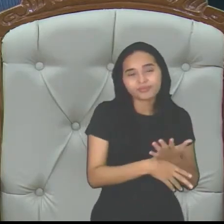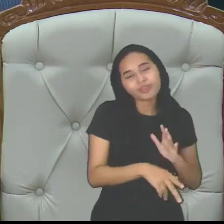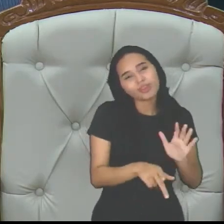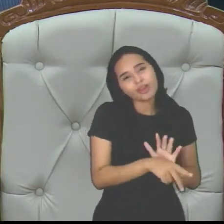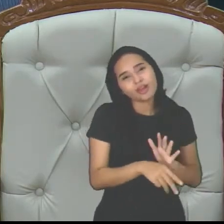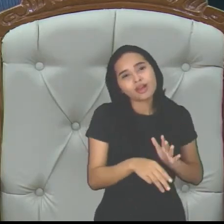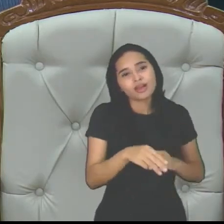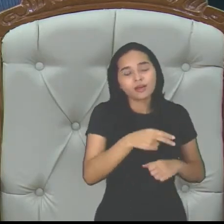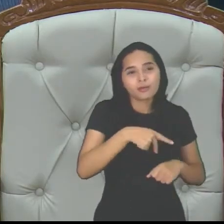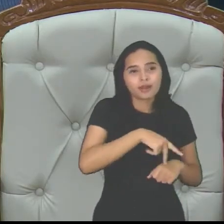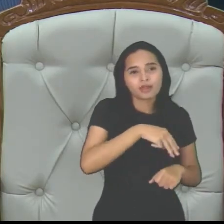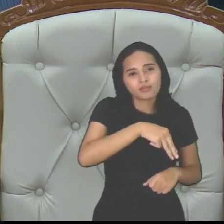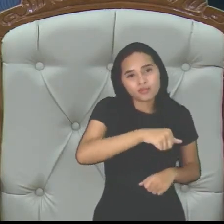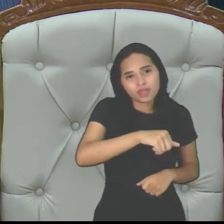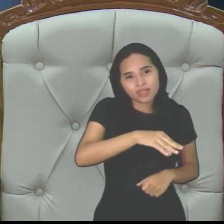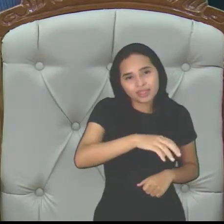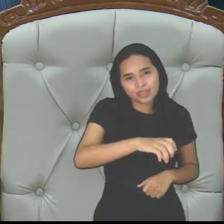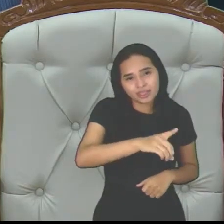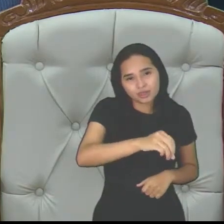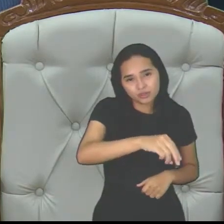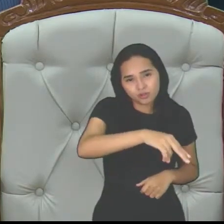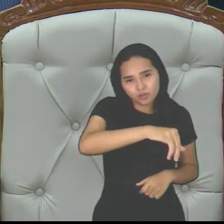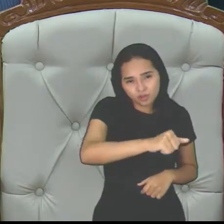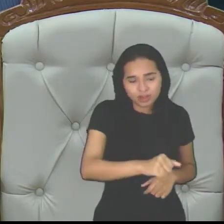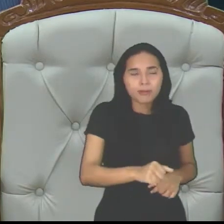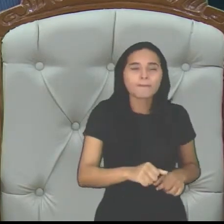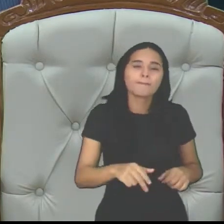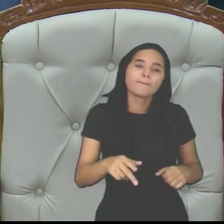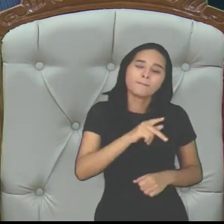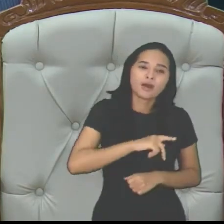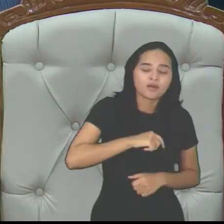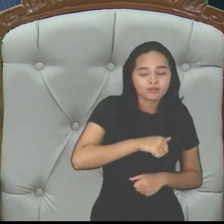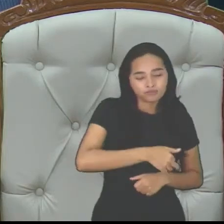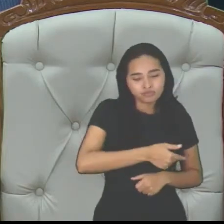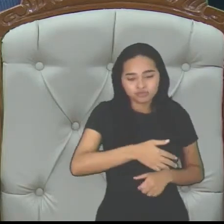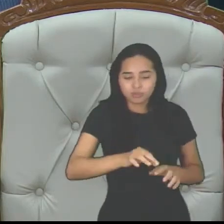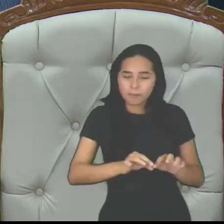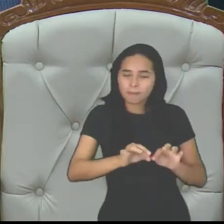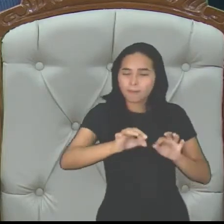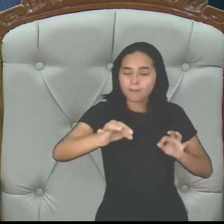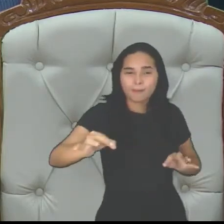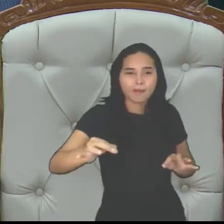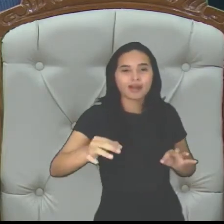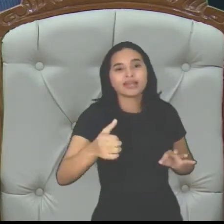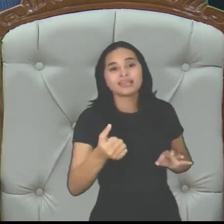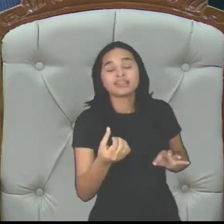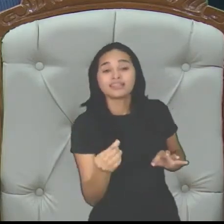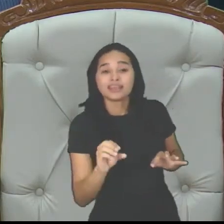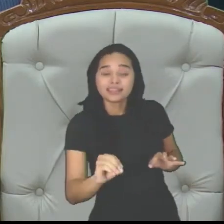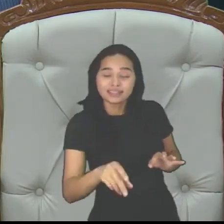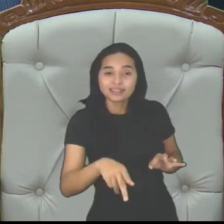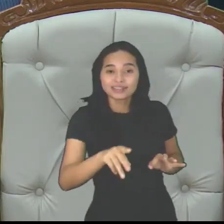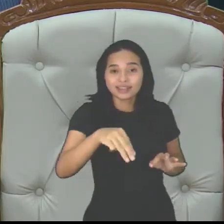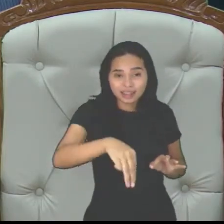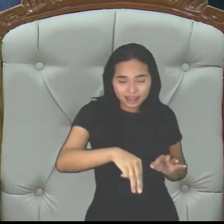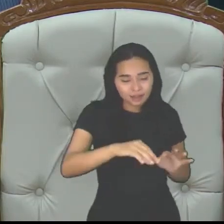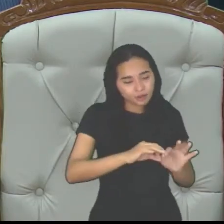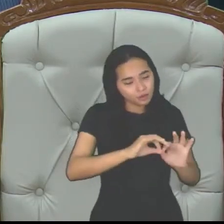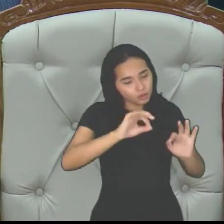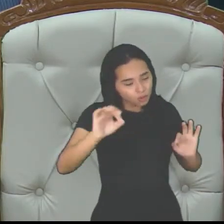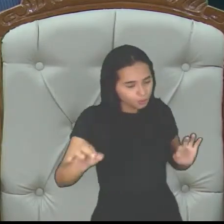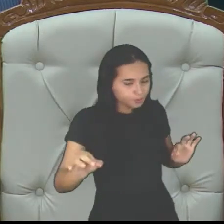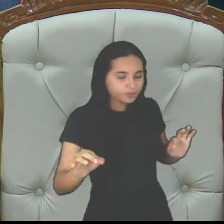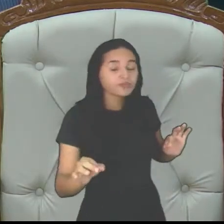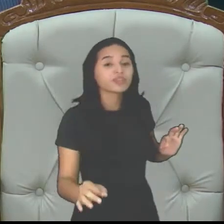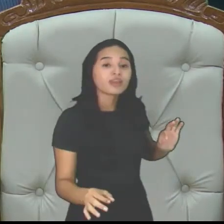Macedônia, Paulo já tinha caminhado 160 quilômetros desde a estada dele em Filipos, e